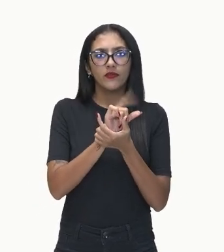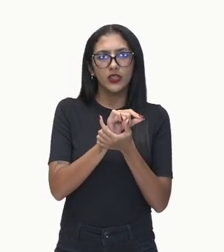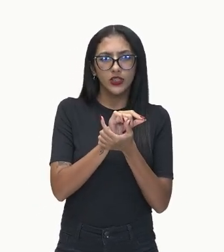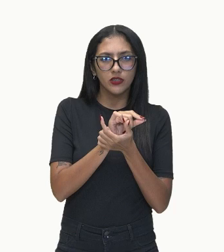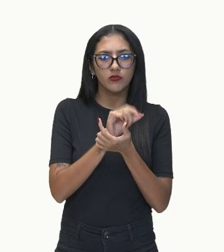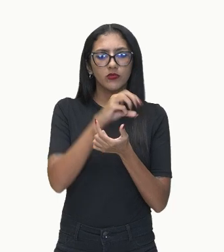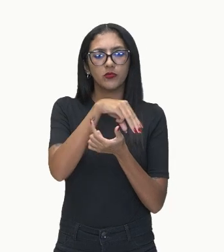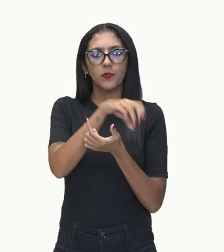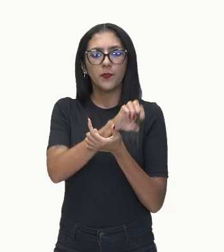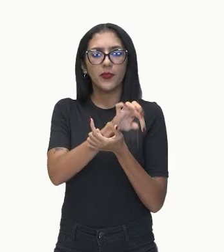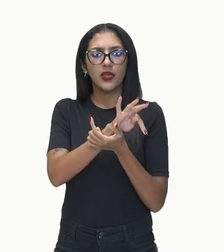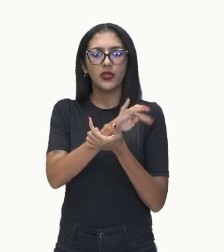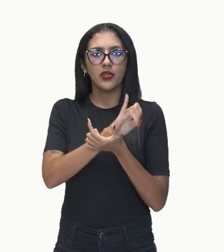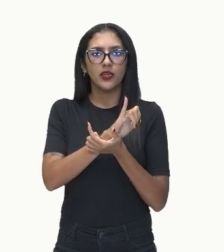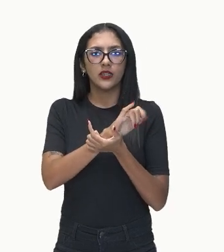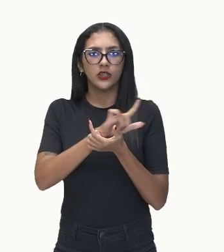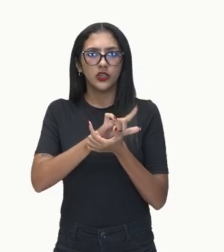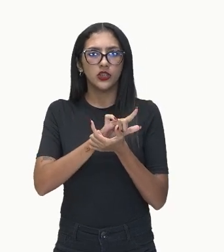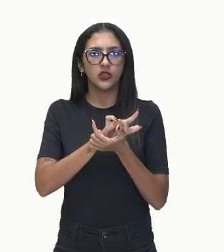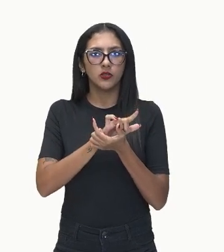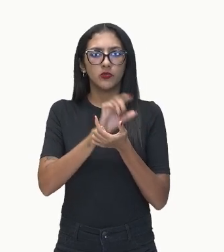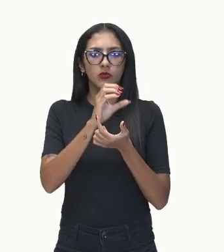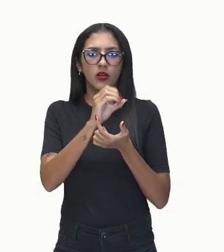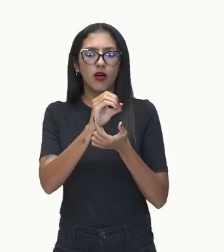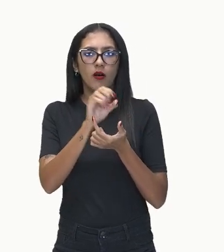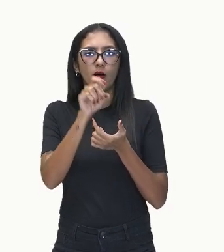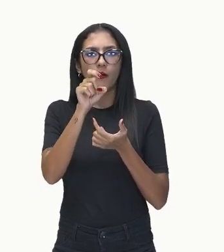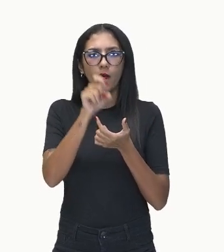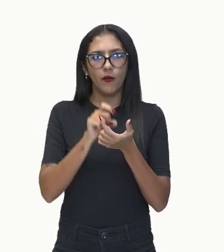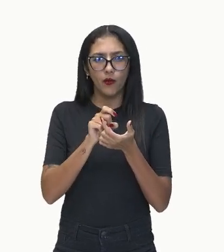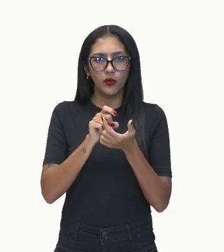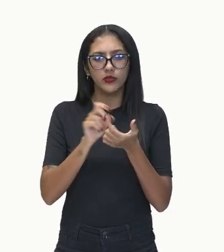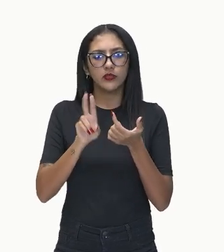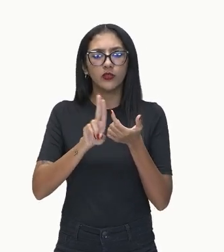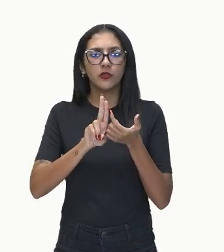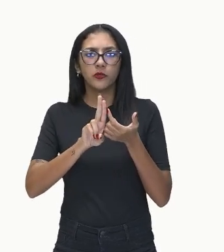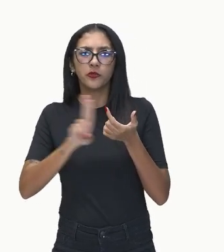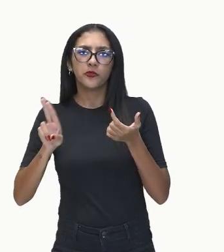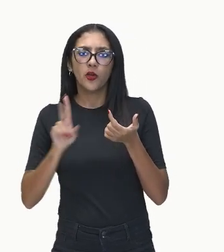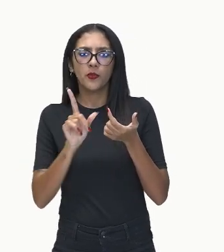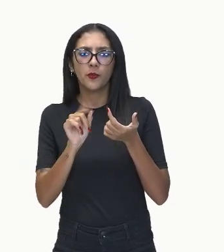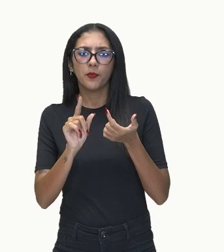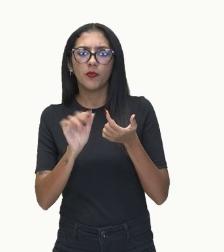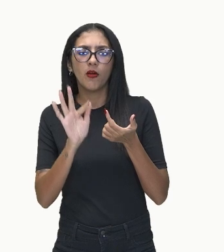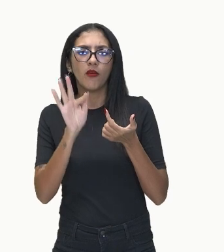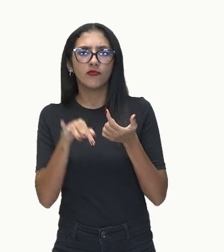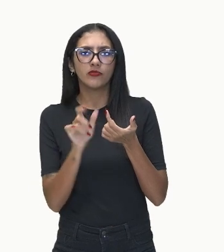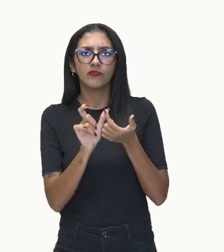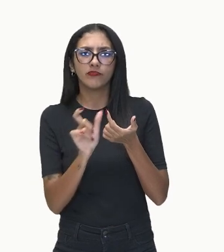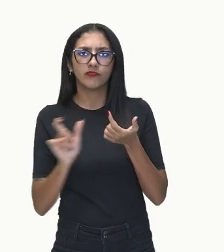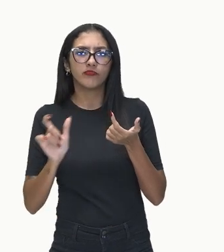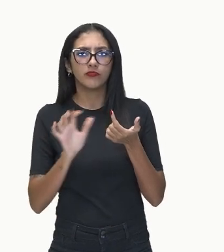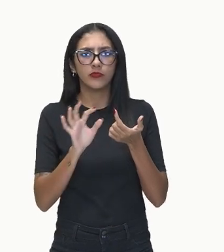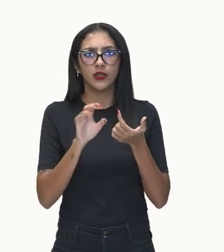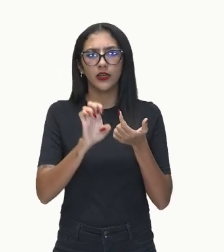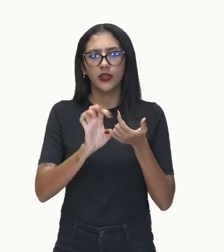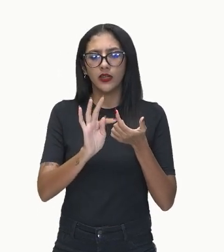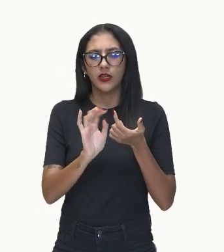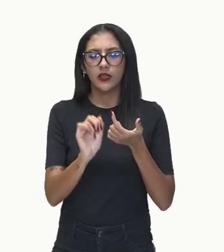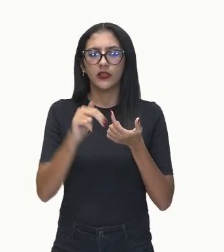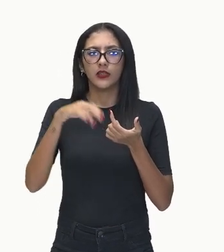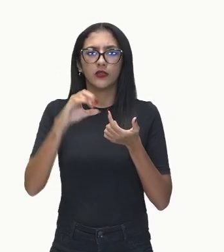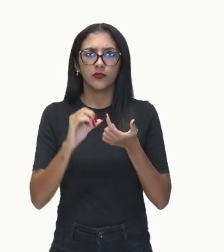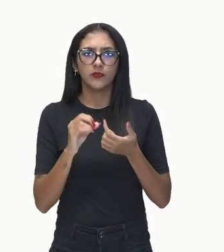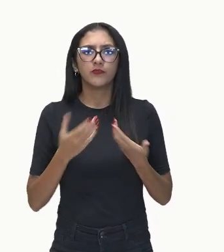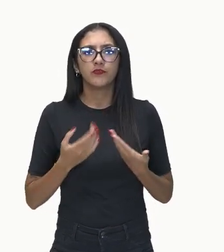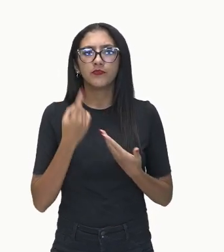caso aqui, mais a palavra oxi e o nome do restante da cadeia, nesse caso aqui, etano. Então, a